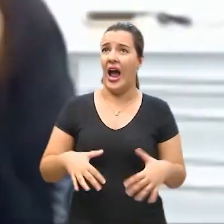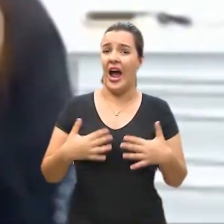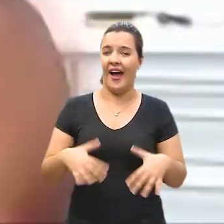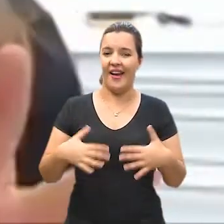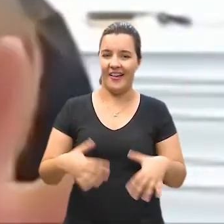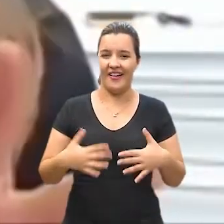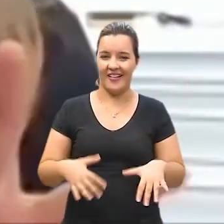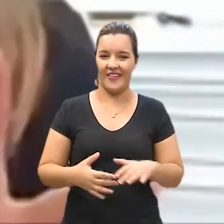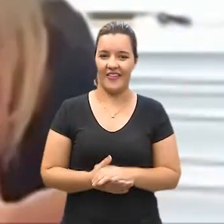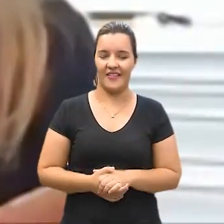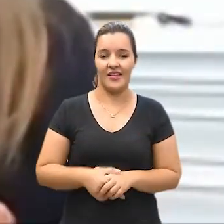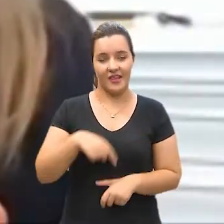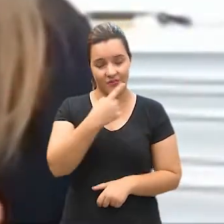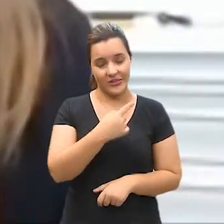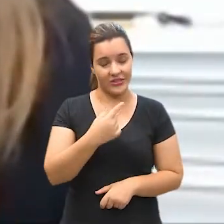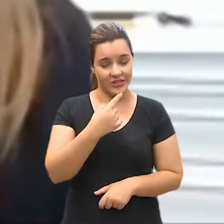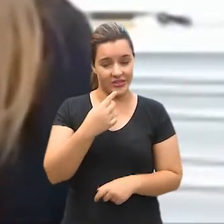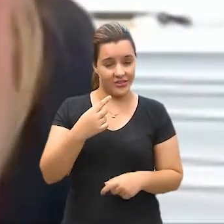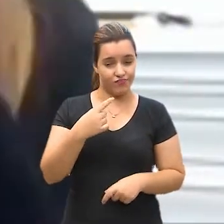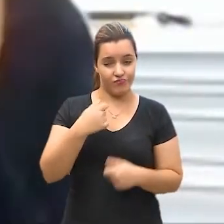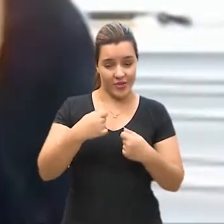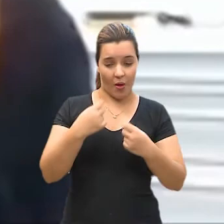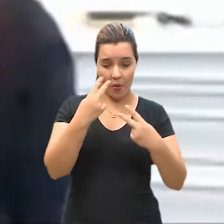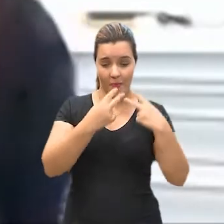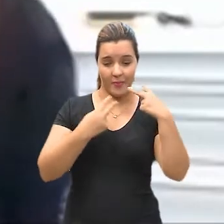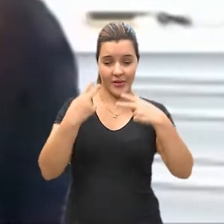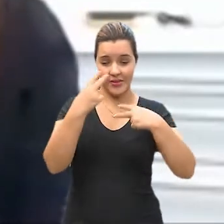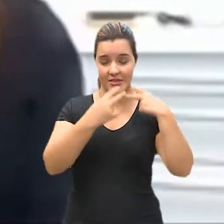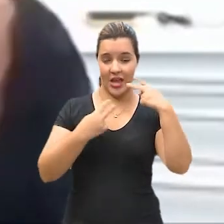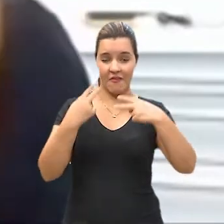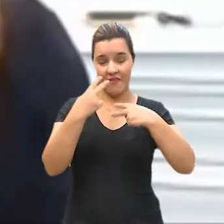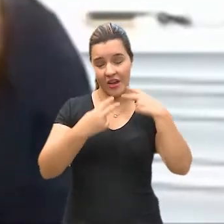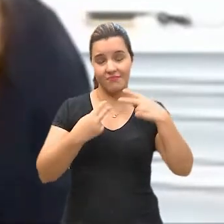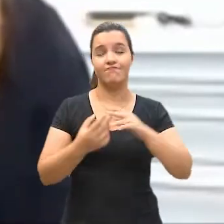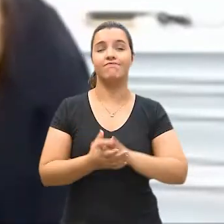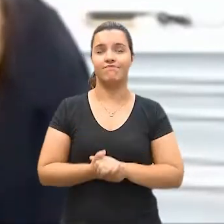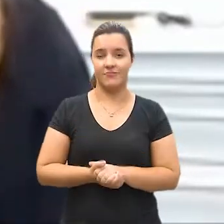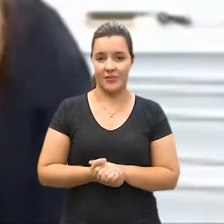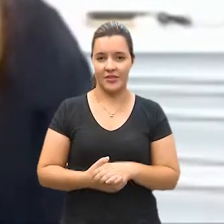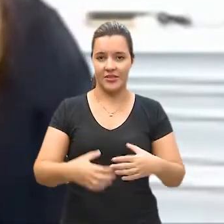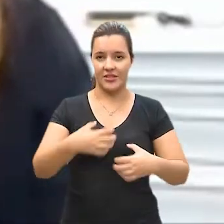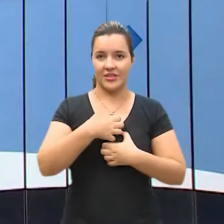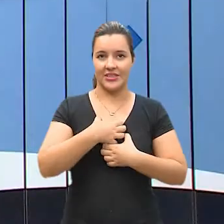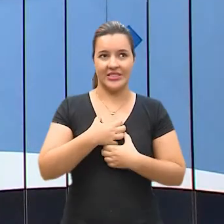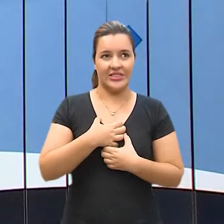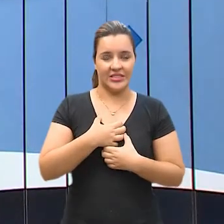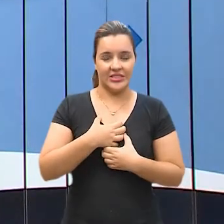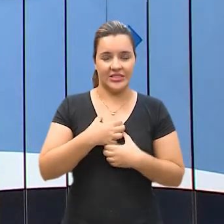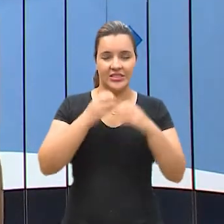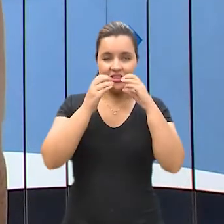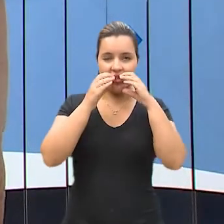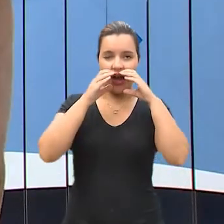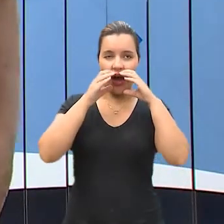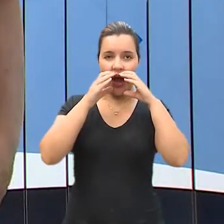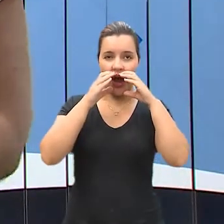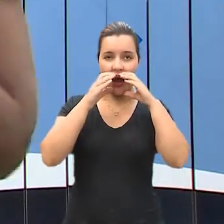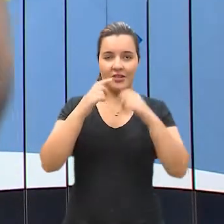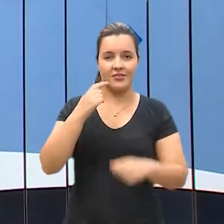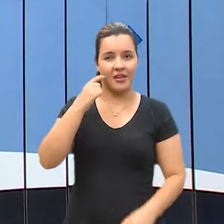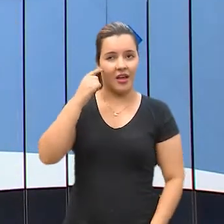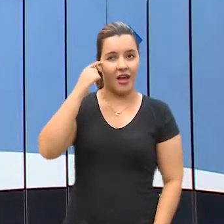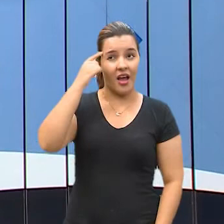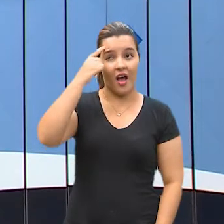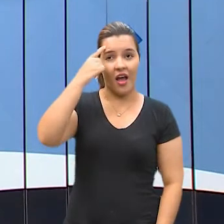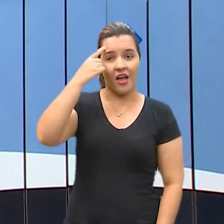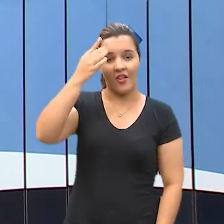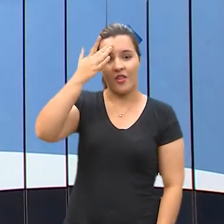E aí você tem que se policiar, Aham. né? Sentiu ali que tá, É, porque acaba né, até dando uma mordendo, tá dor de prendendo. cabeça também. A gente